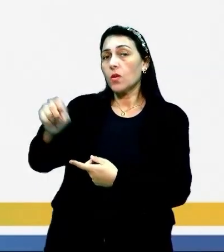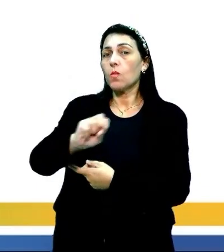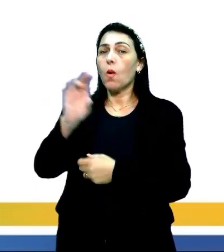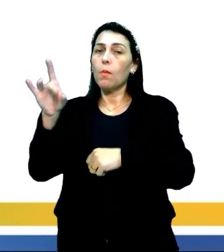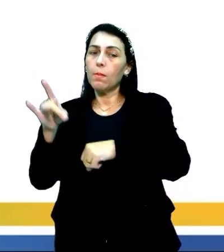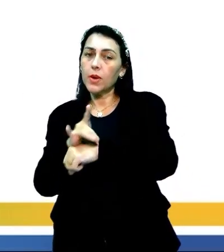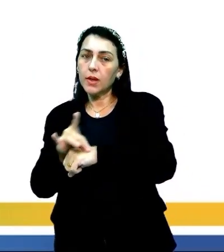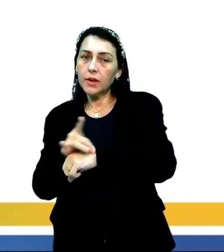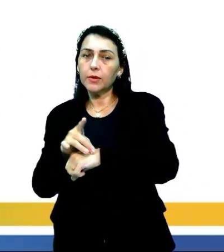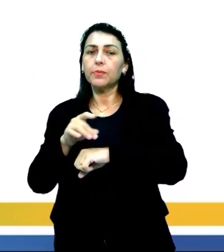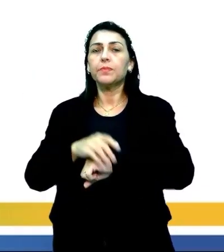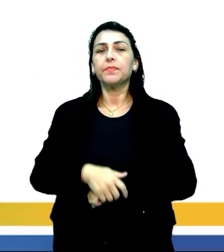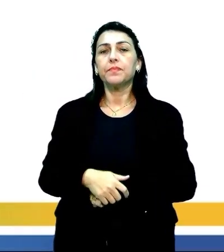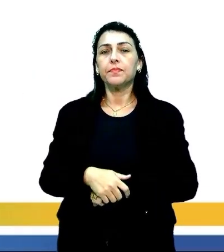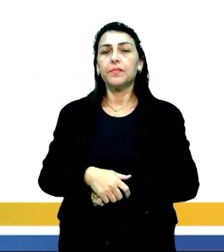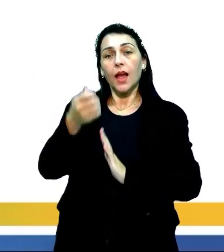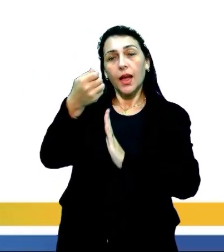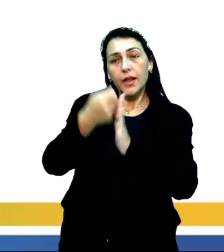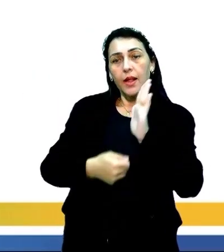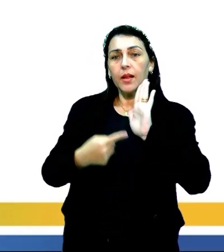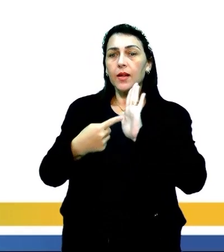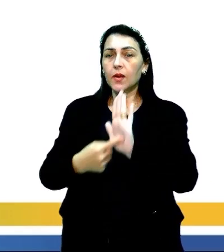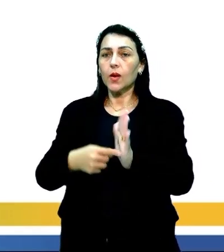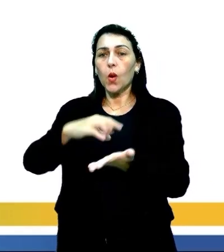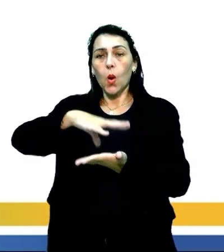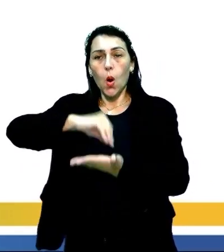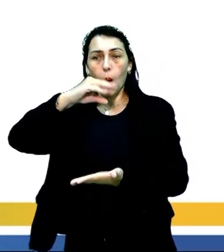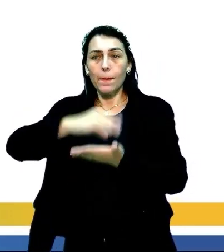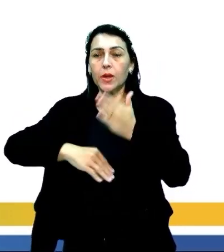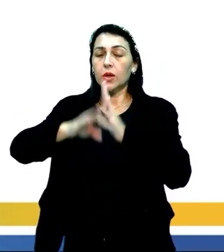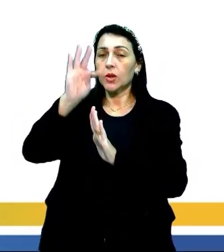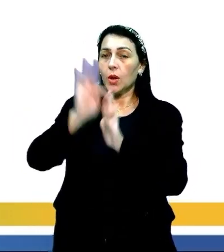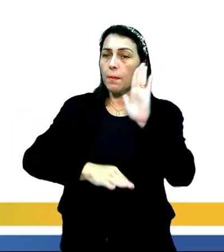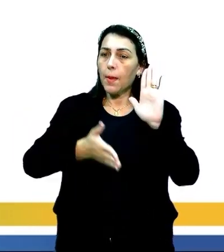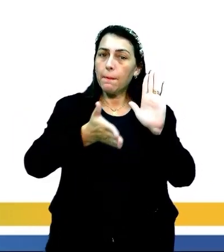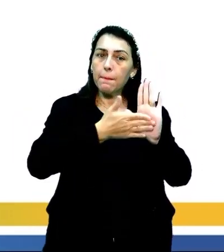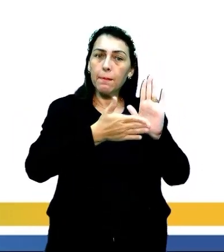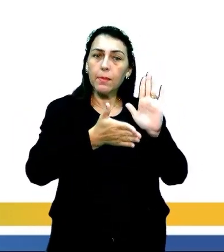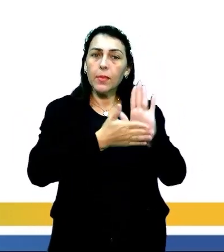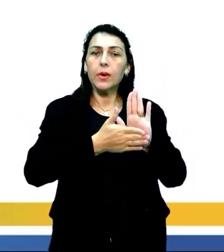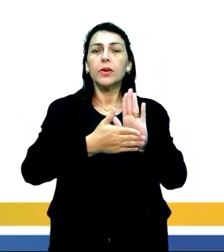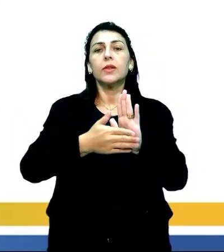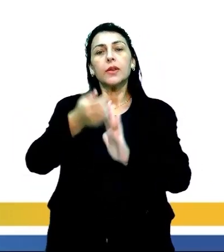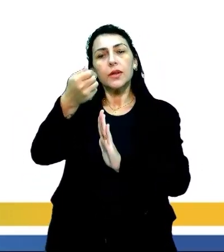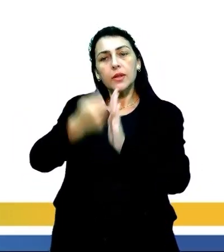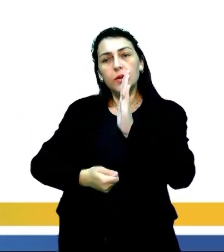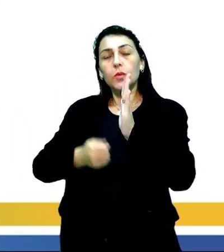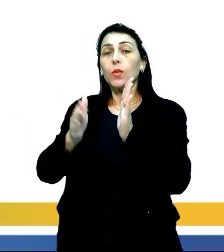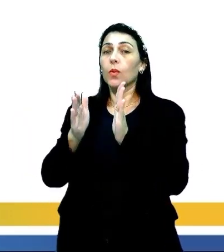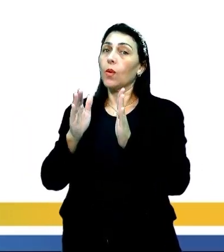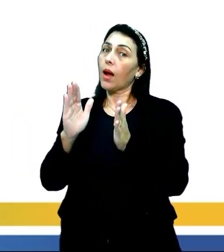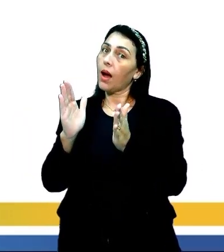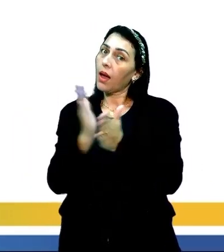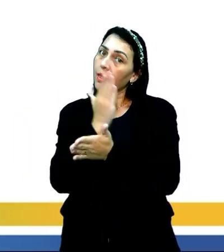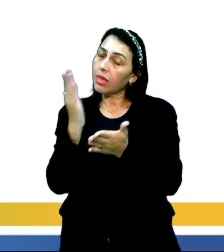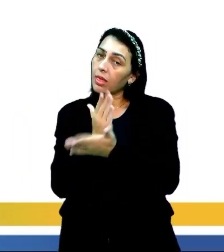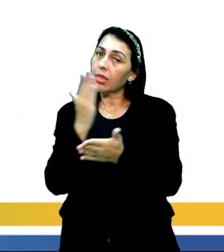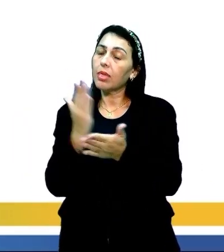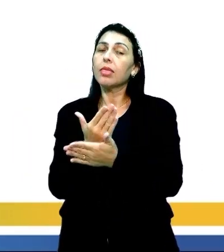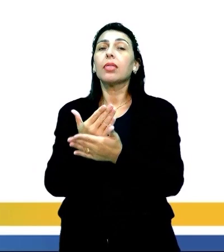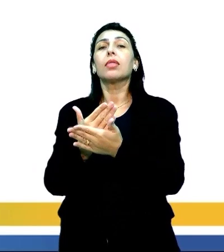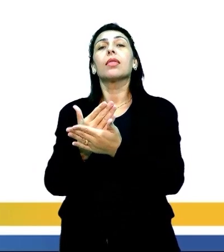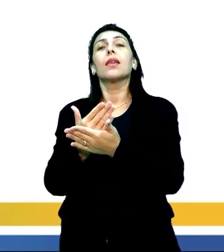preta. A redação que apresentar cópia dos textos da proposta de redação ou do caderno